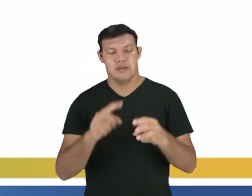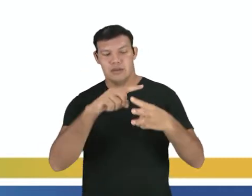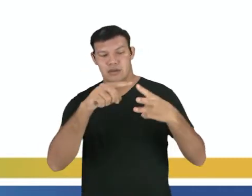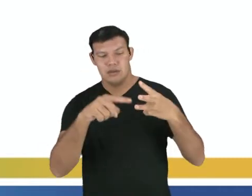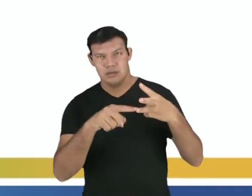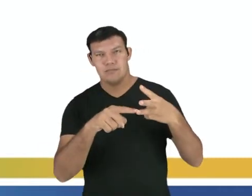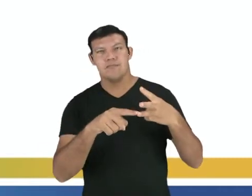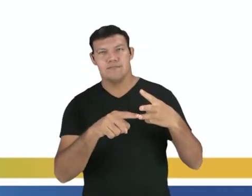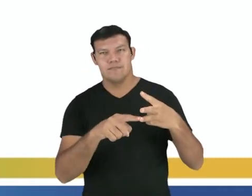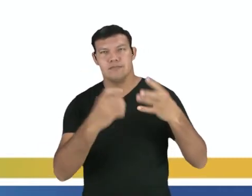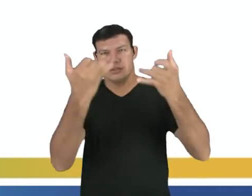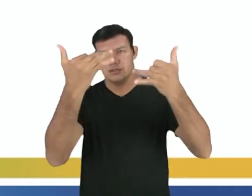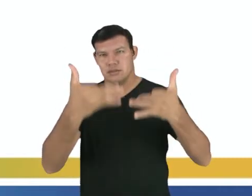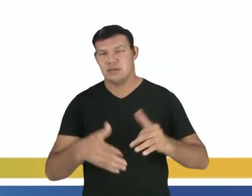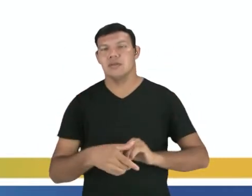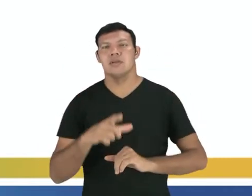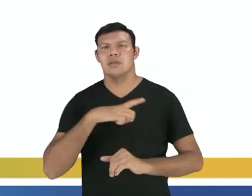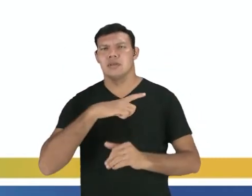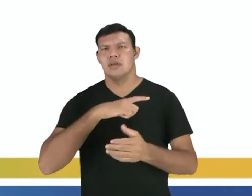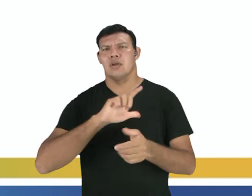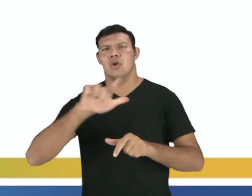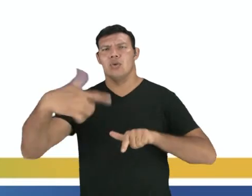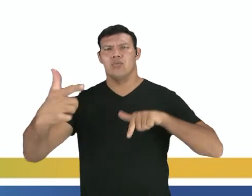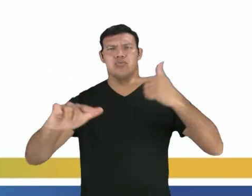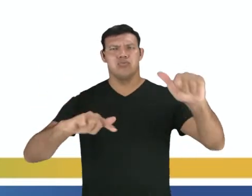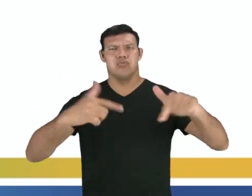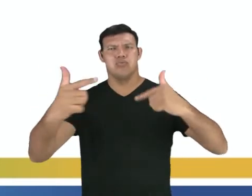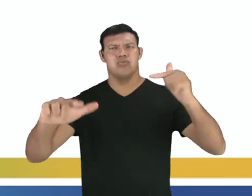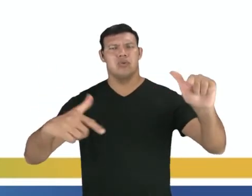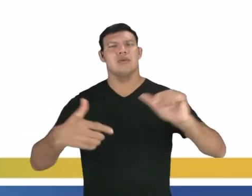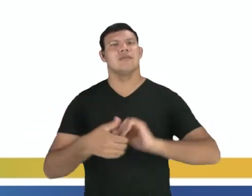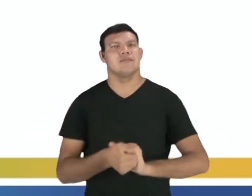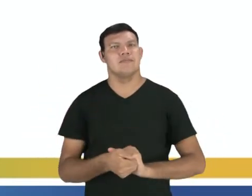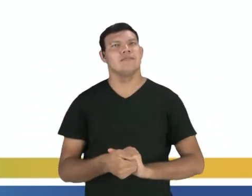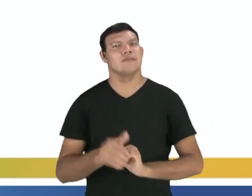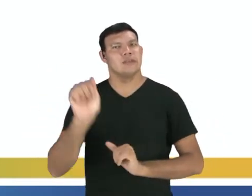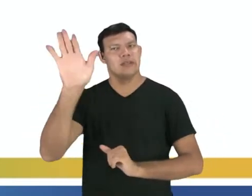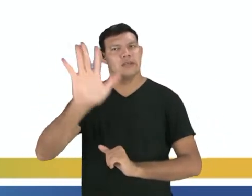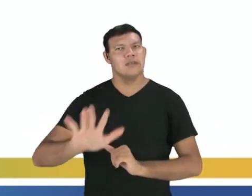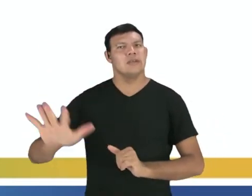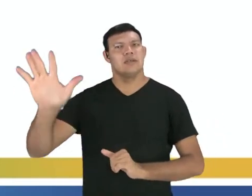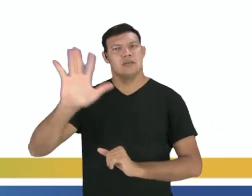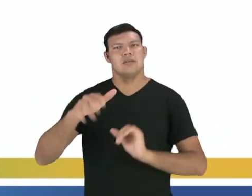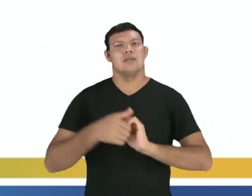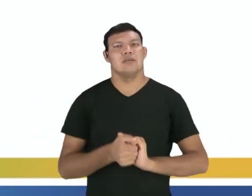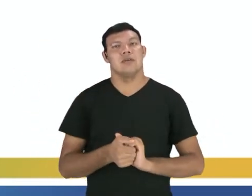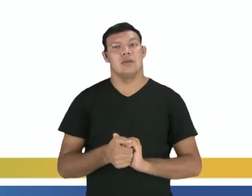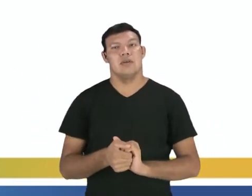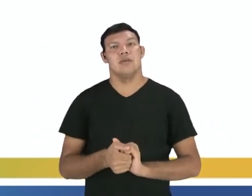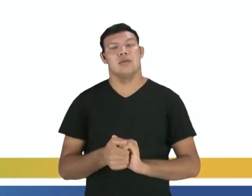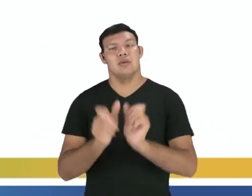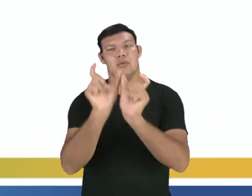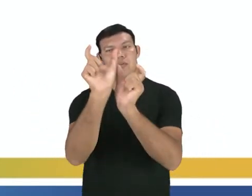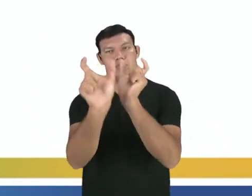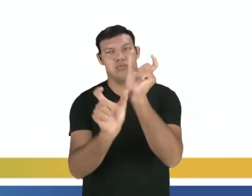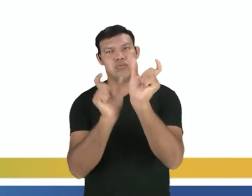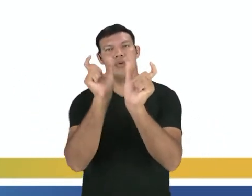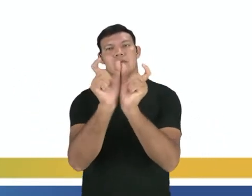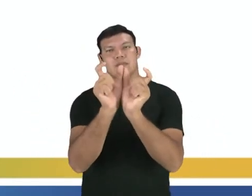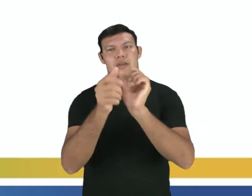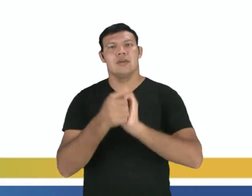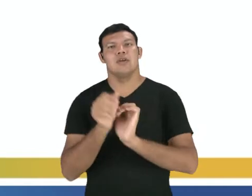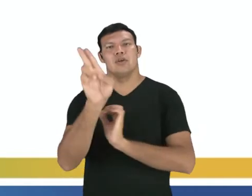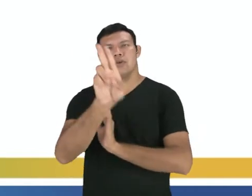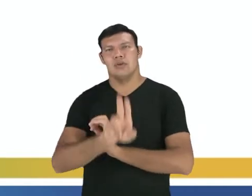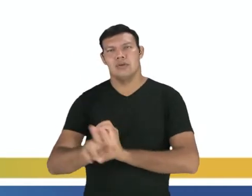em uma mulher existem outras tá que às vezes são formadas por mais de uma palavra e são